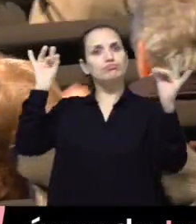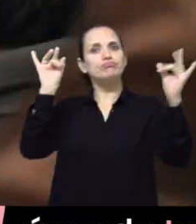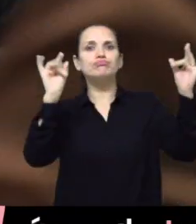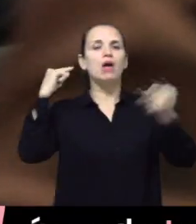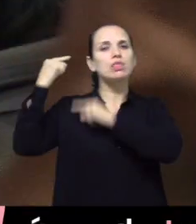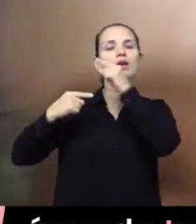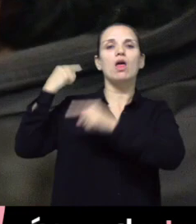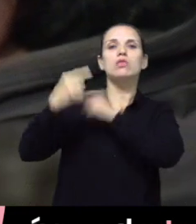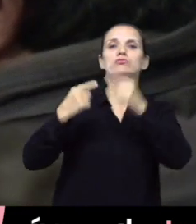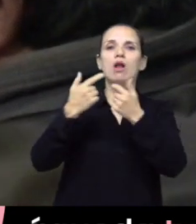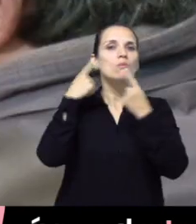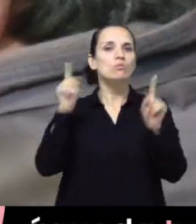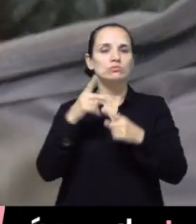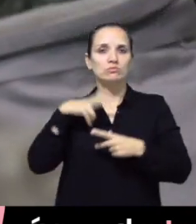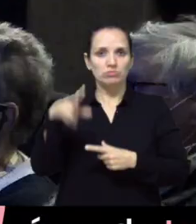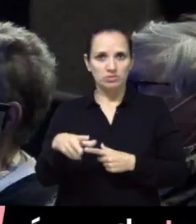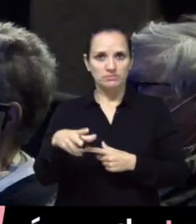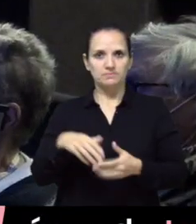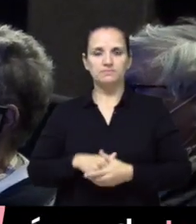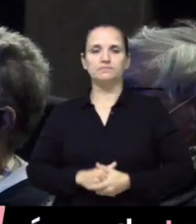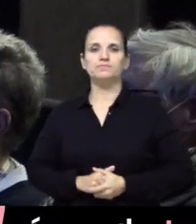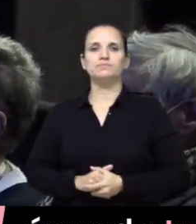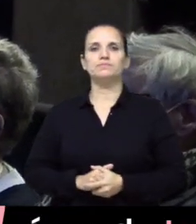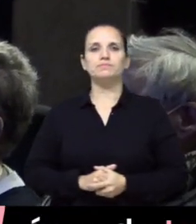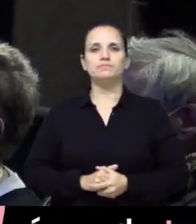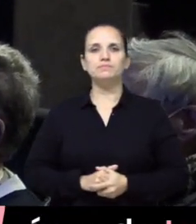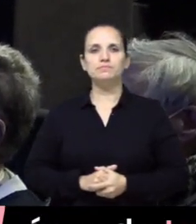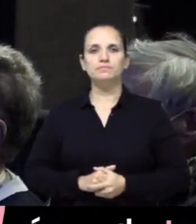tradicional portuguesa, alegrando todos os presentes.